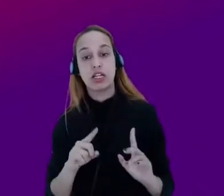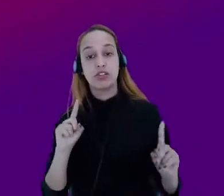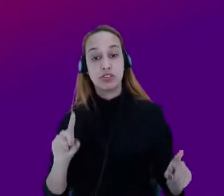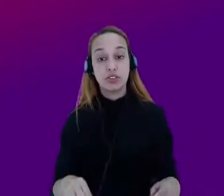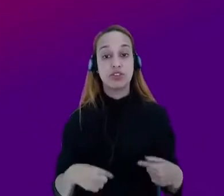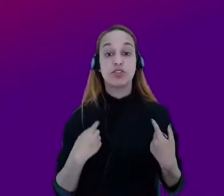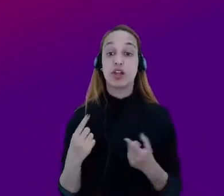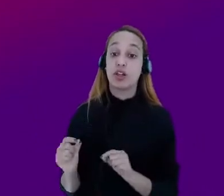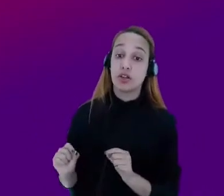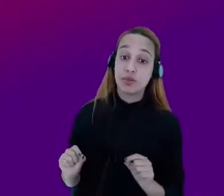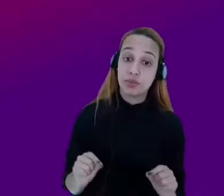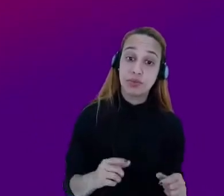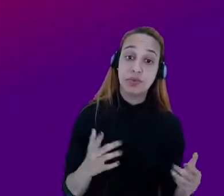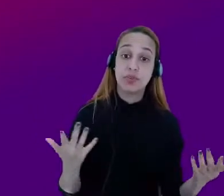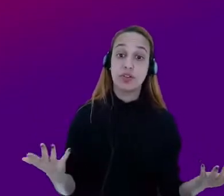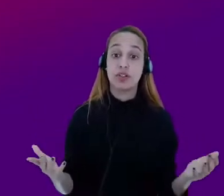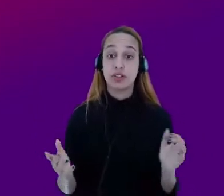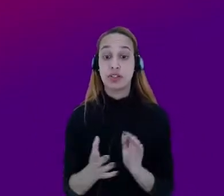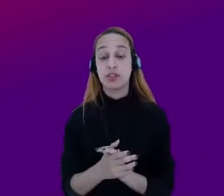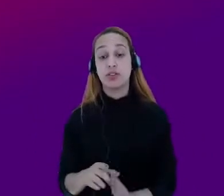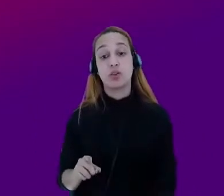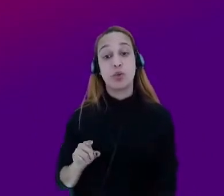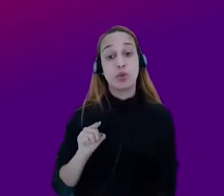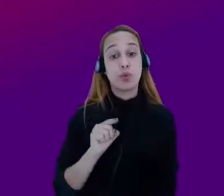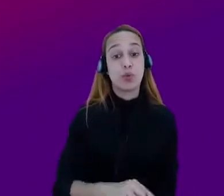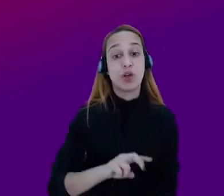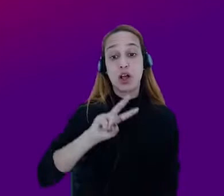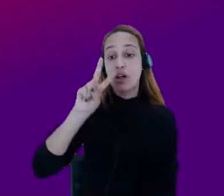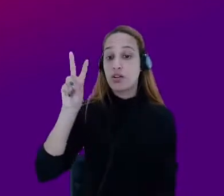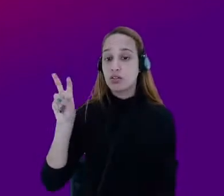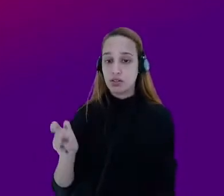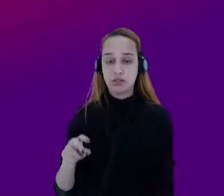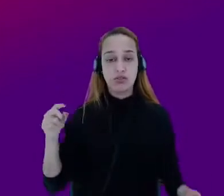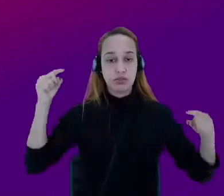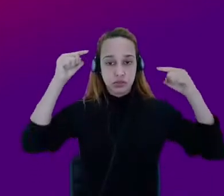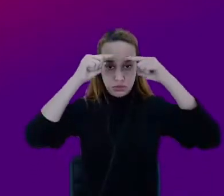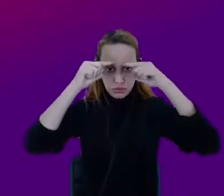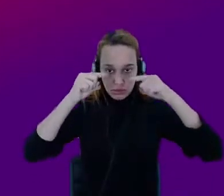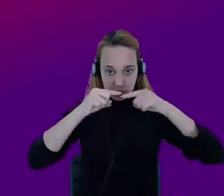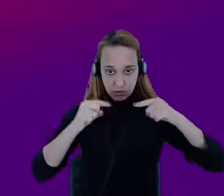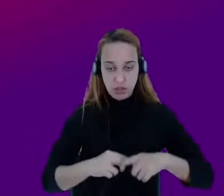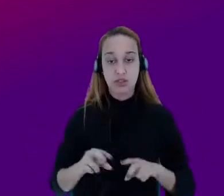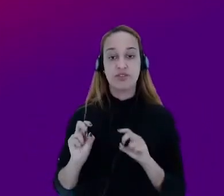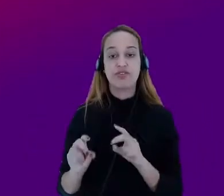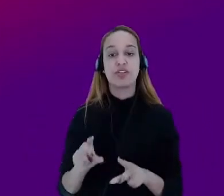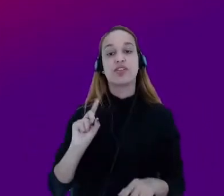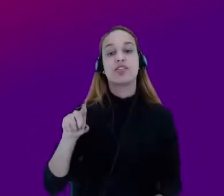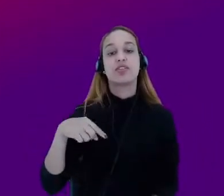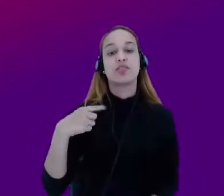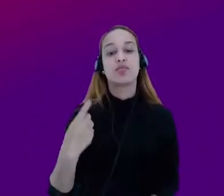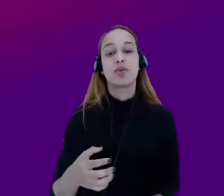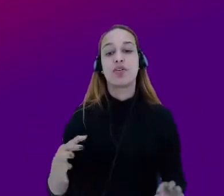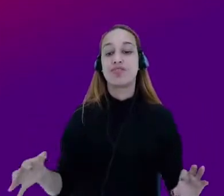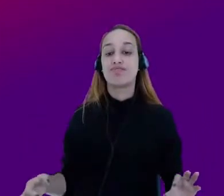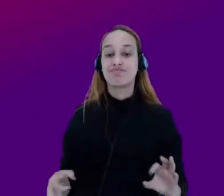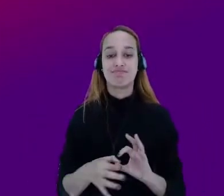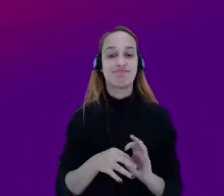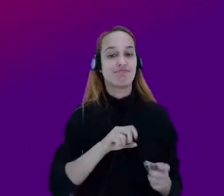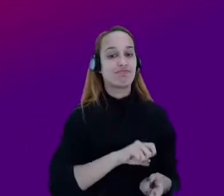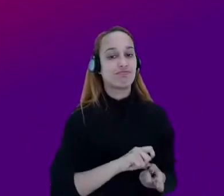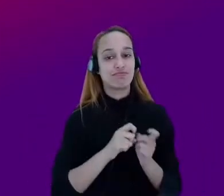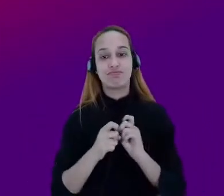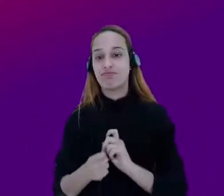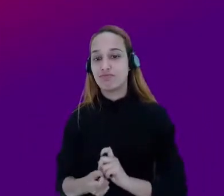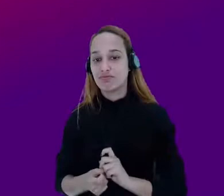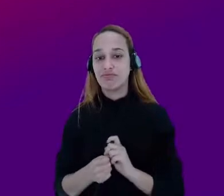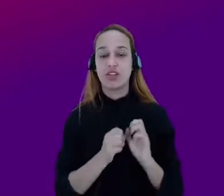por isso. Exatamente porque uma questão relacionada ao pós-venda, ela se encaixa, se adapta, né, a